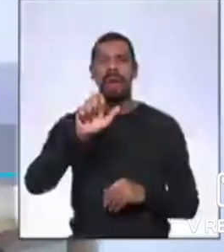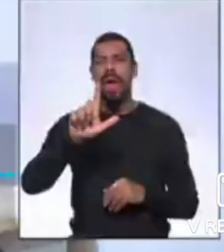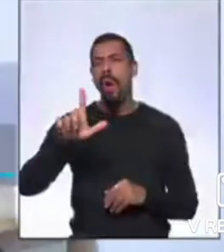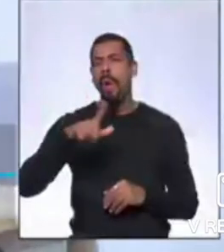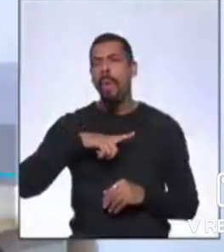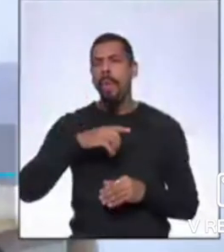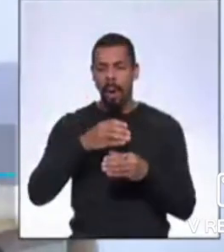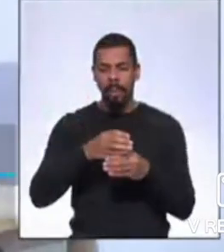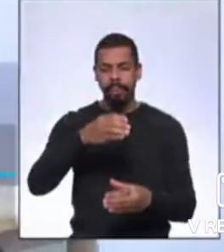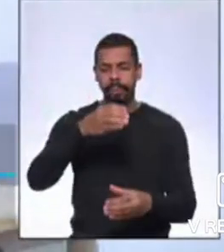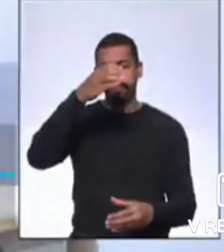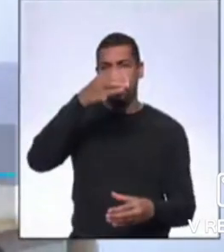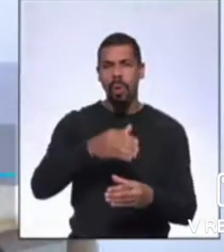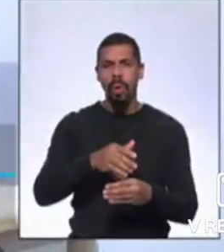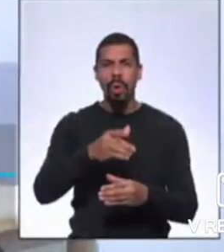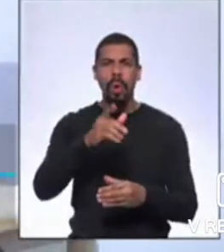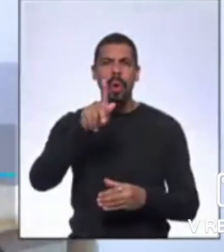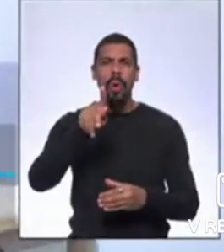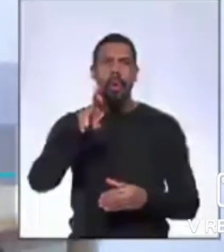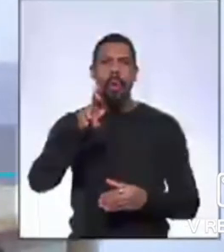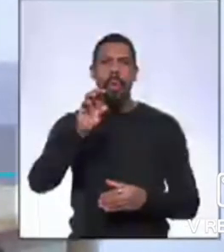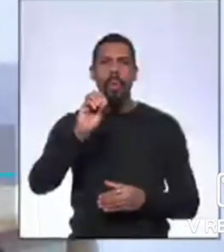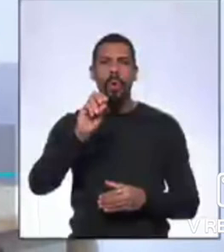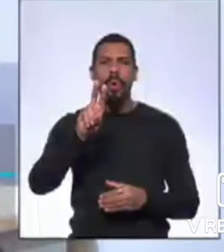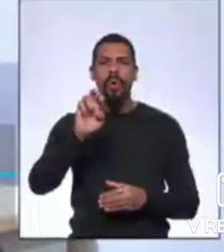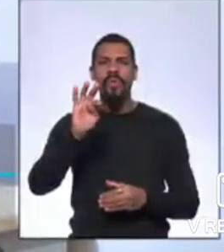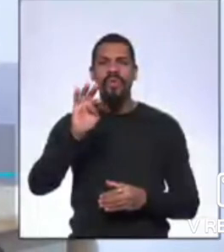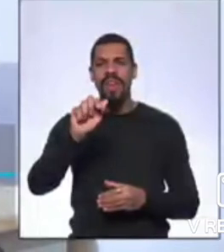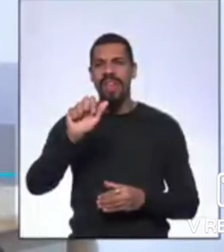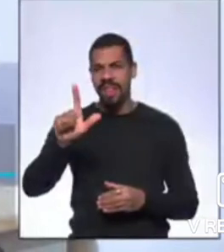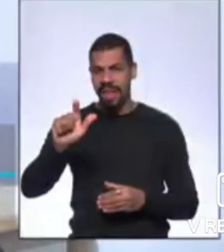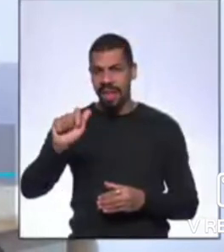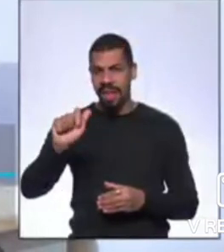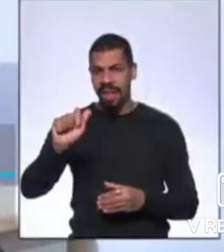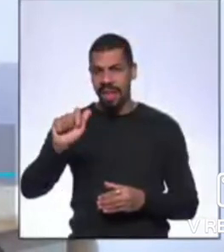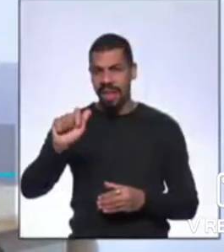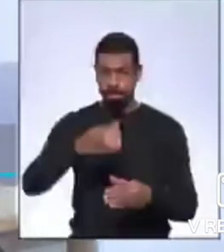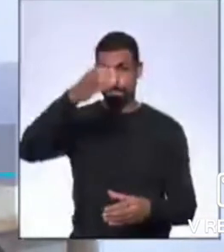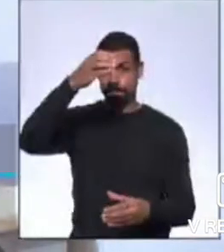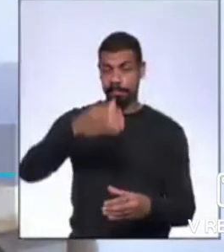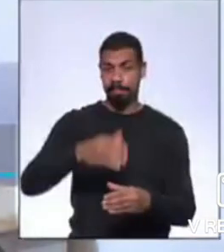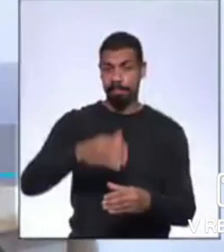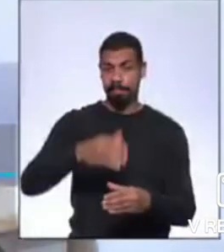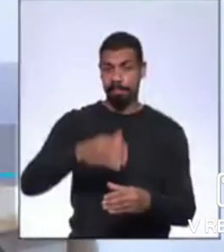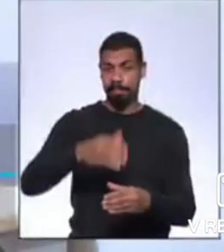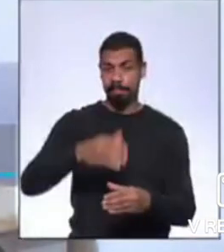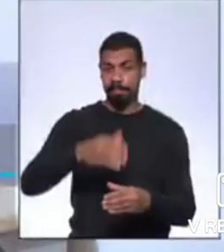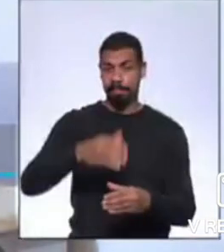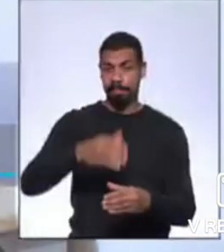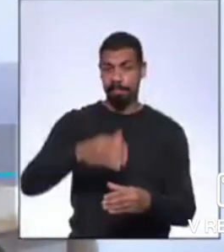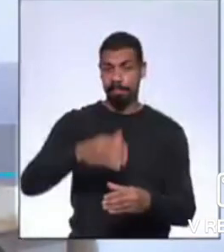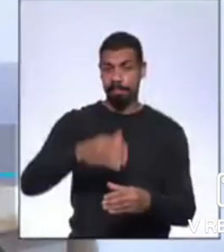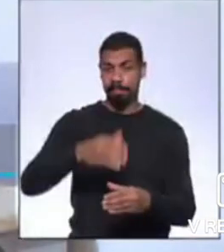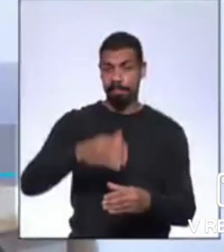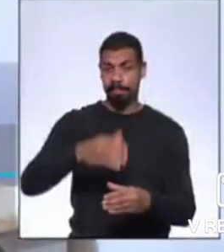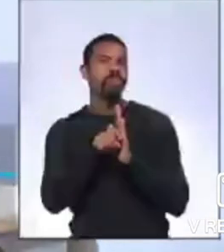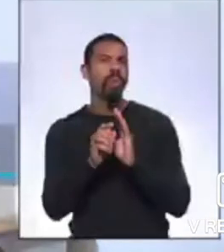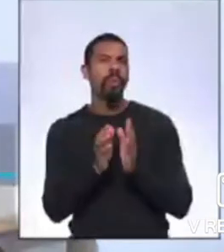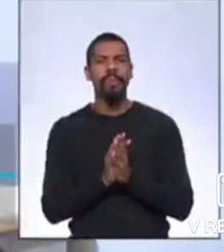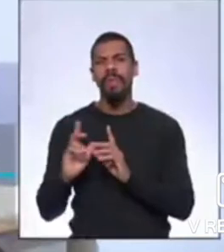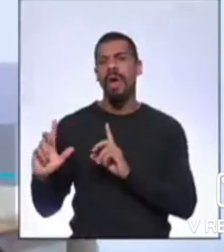é o frasco onde a professora foi adicionando os líquidos, depois os objetos. E o Gabriel pediu para colocar a primeira